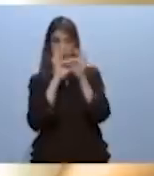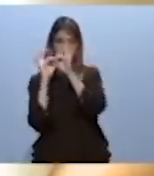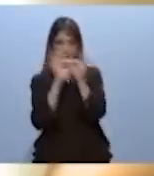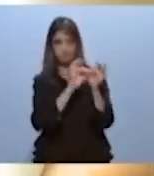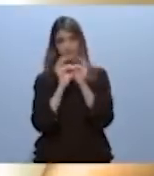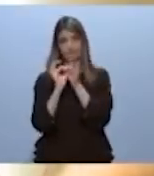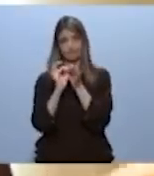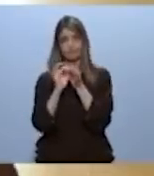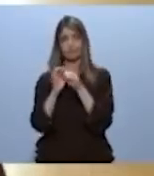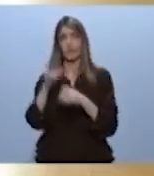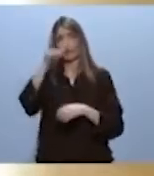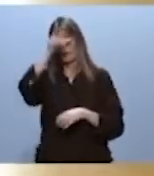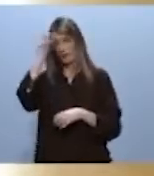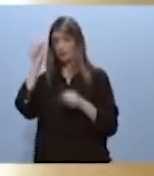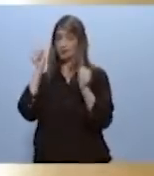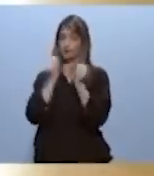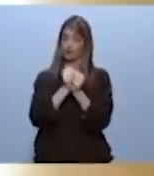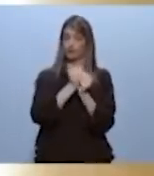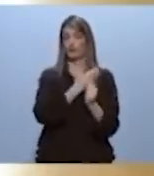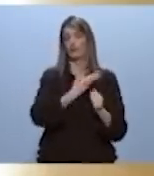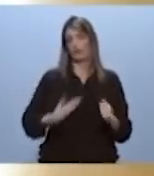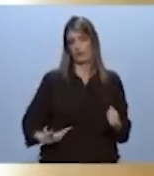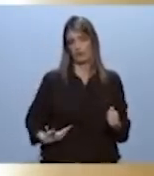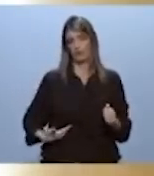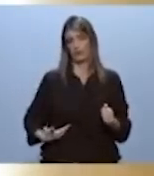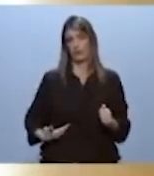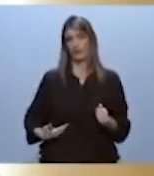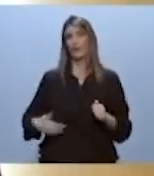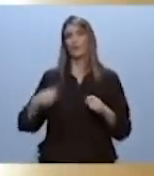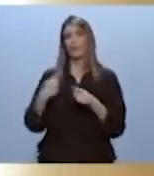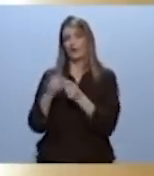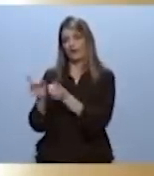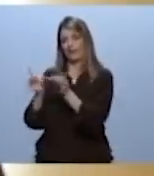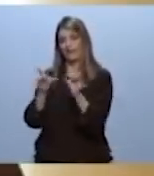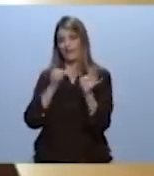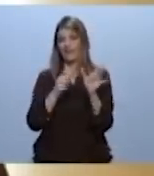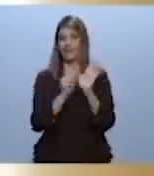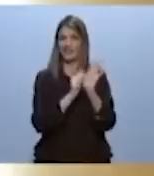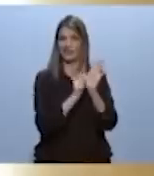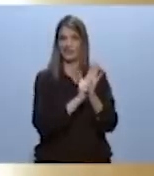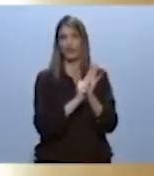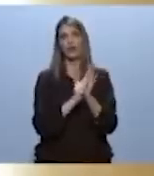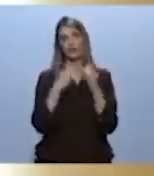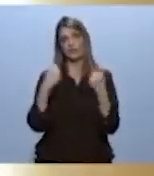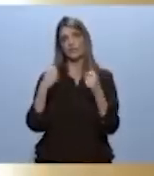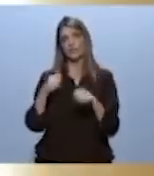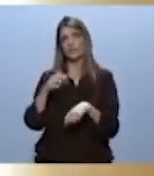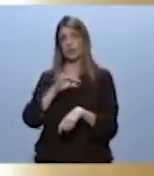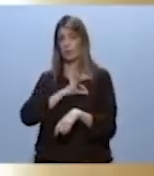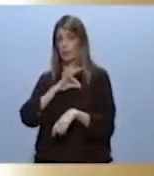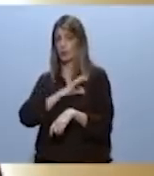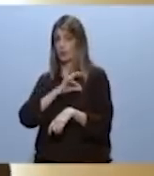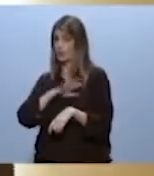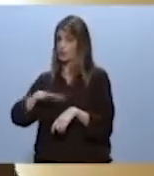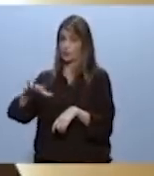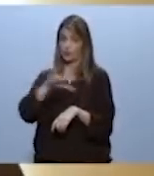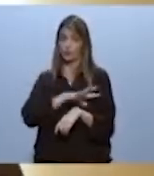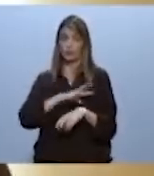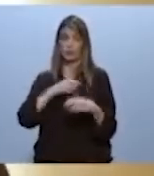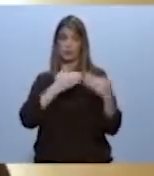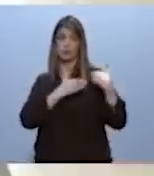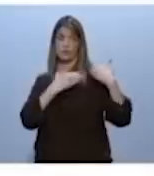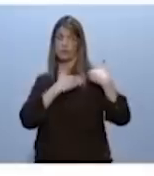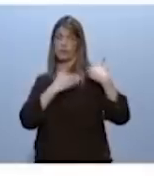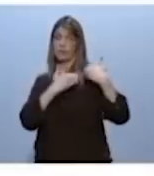Exige uma certa interlocução do Prefeito com o governador já que a questão do tráfico de drogas depende da polícia militar e civil que a responsabilidade do Governo do